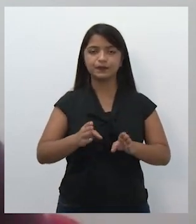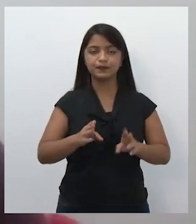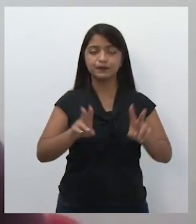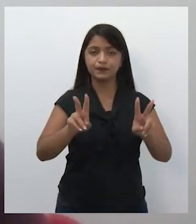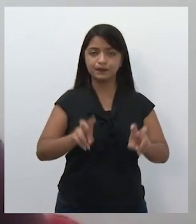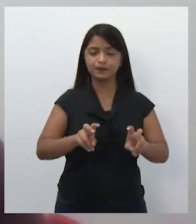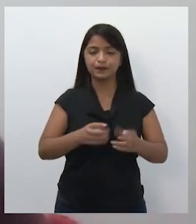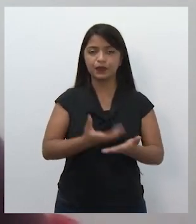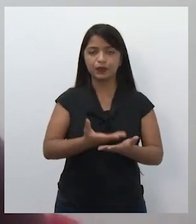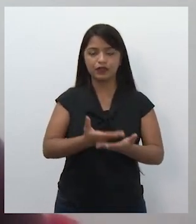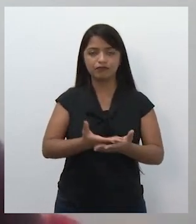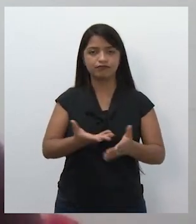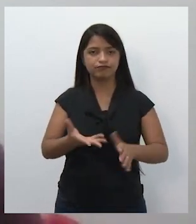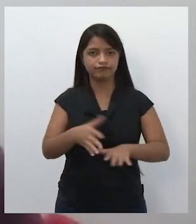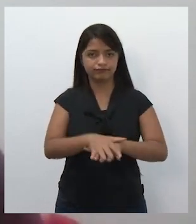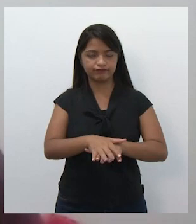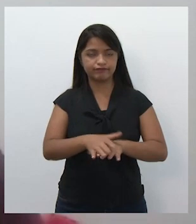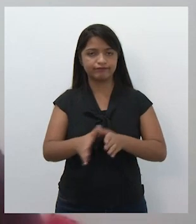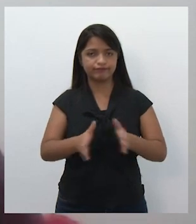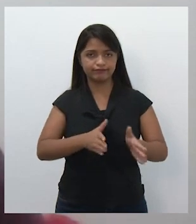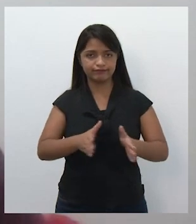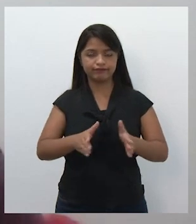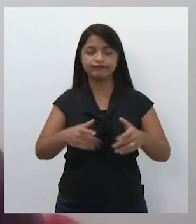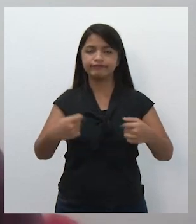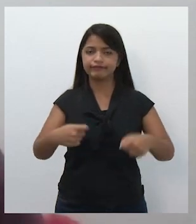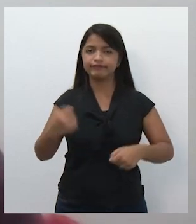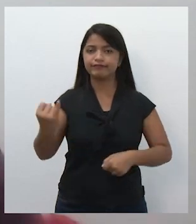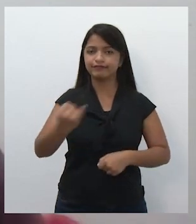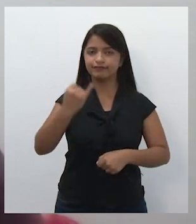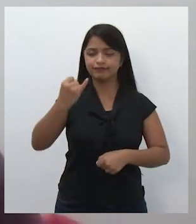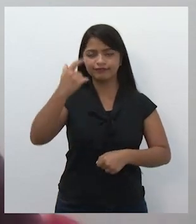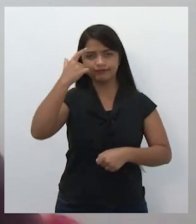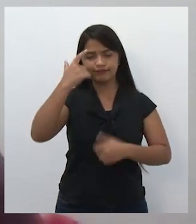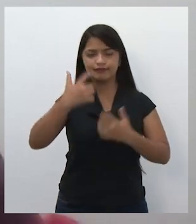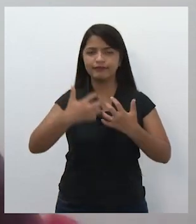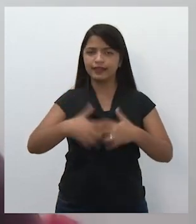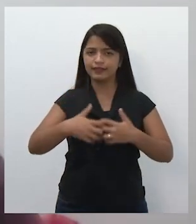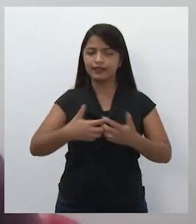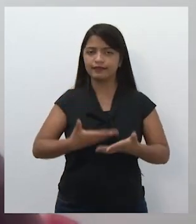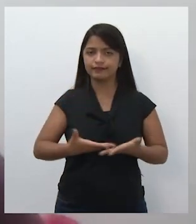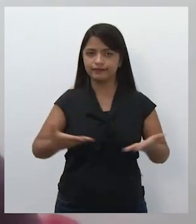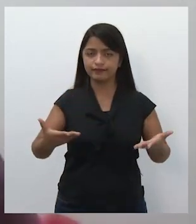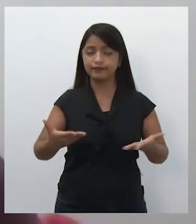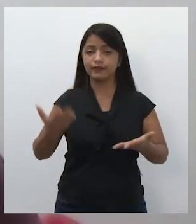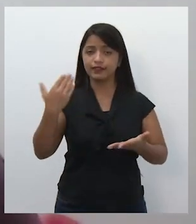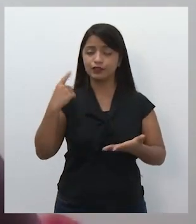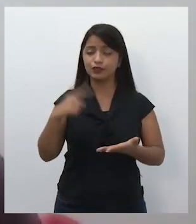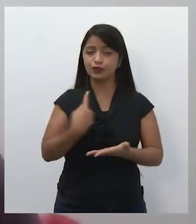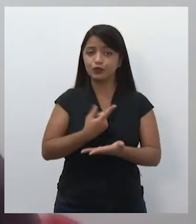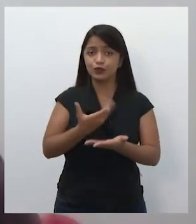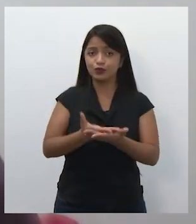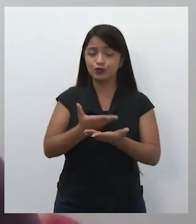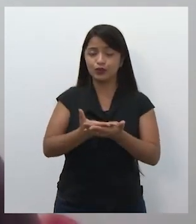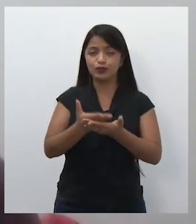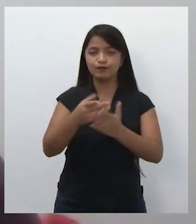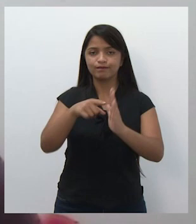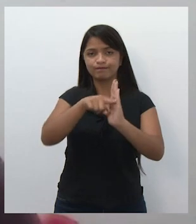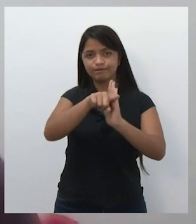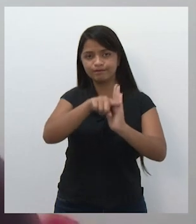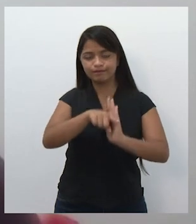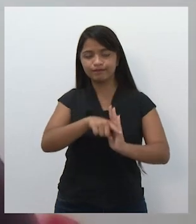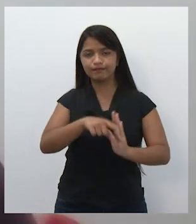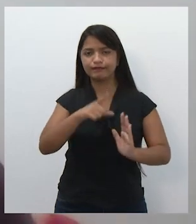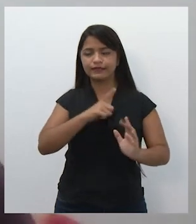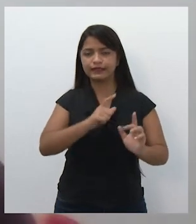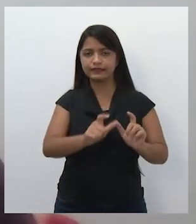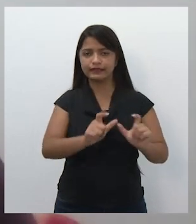educação especial, e a gente precisa pensar muito nisso, né? A gente até teve que estudar também, a gente sabe que tem umas questões de